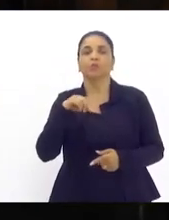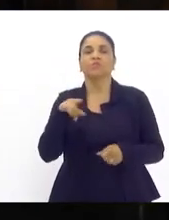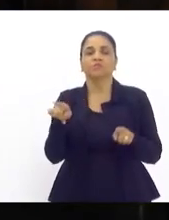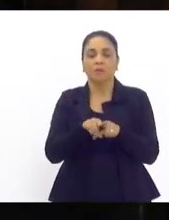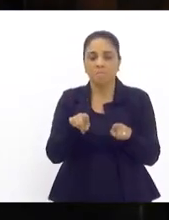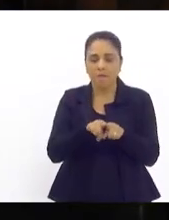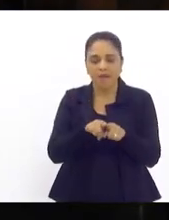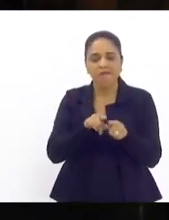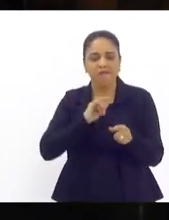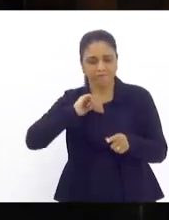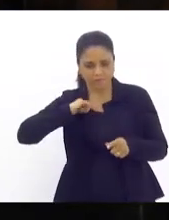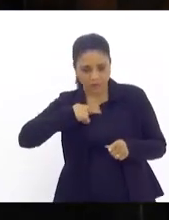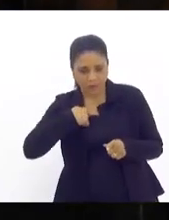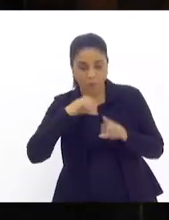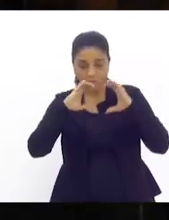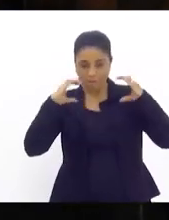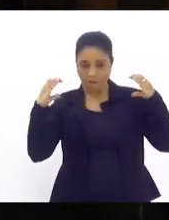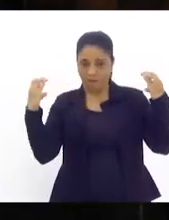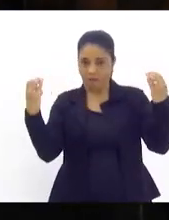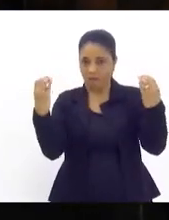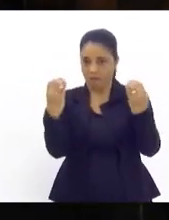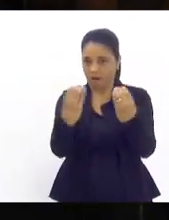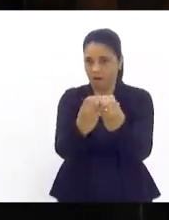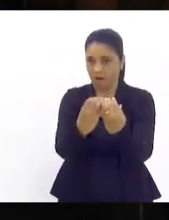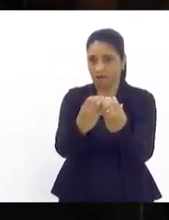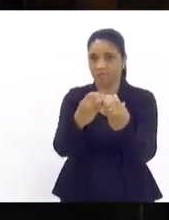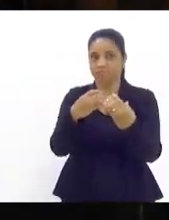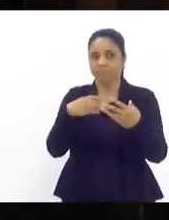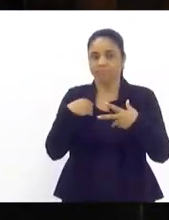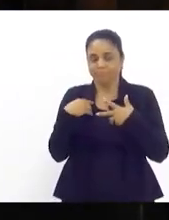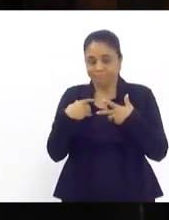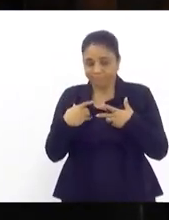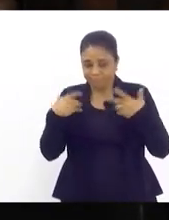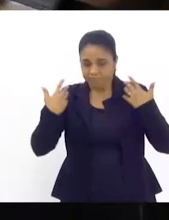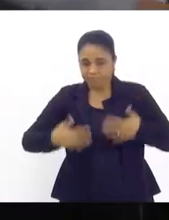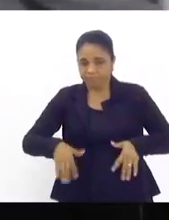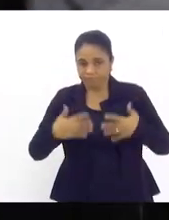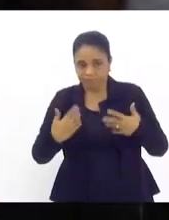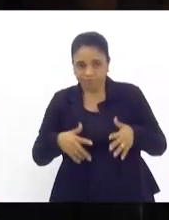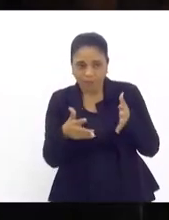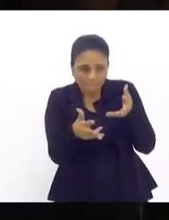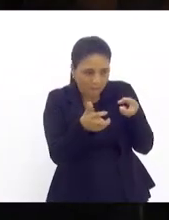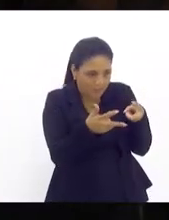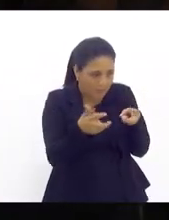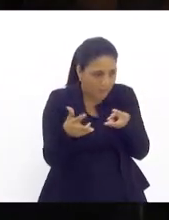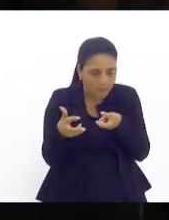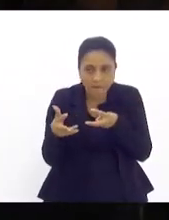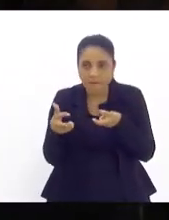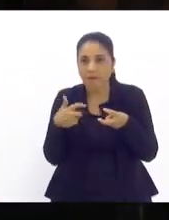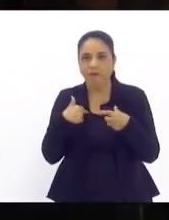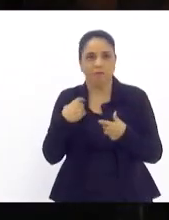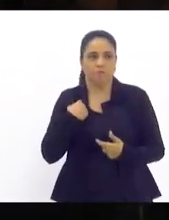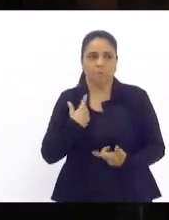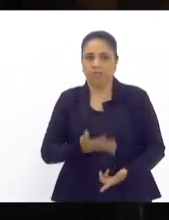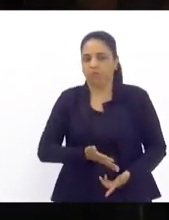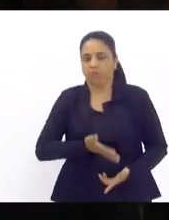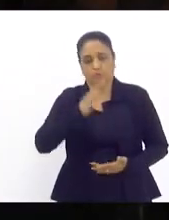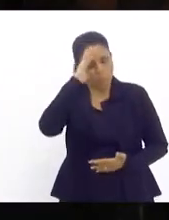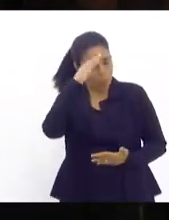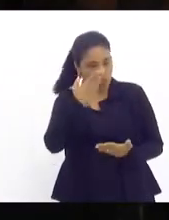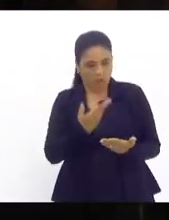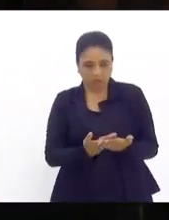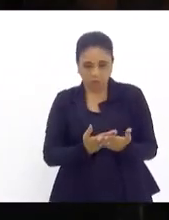domingo. Vimos cada coisa, Rodrigão, que nem eu esperava, deputado. É um tal